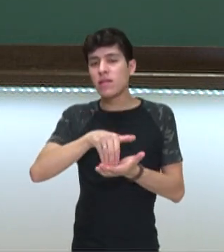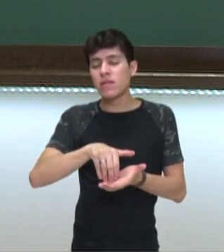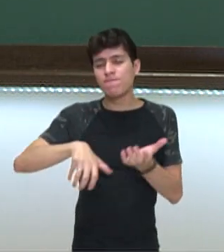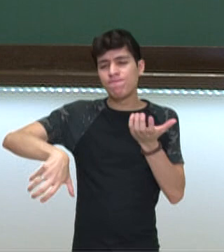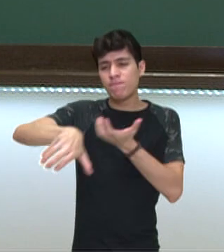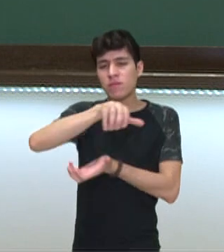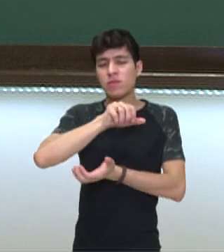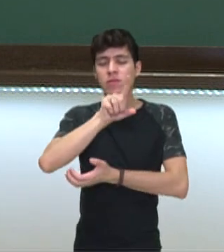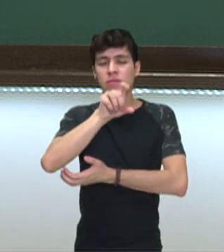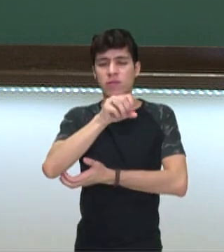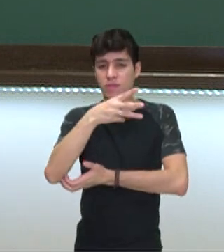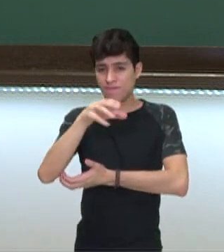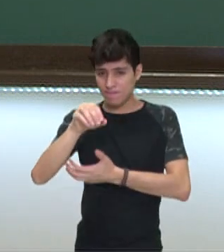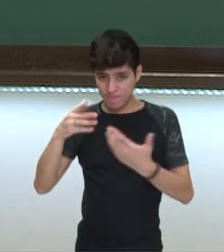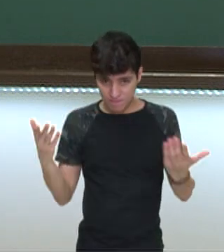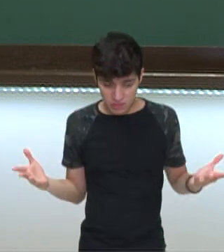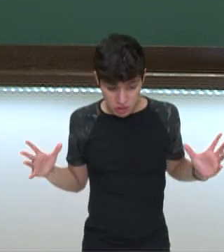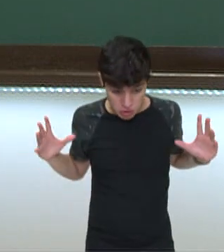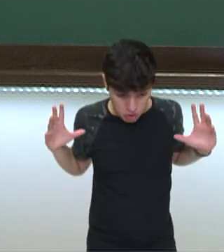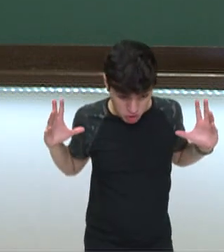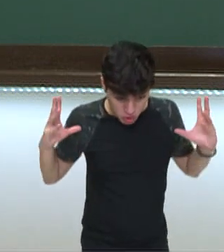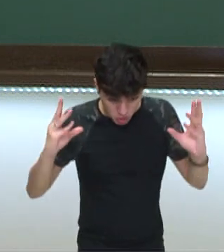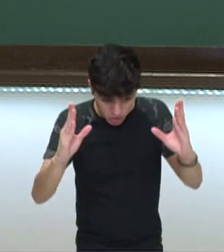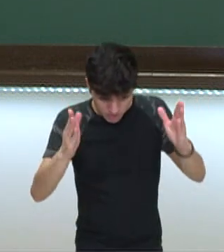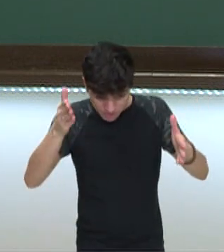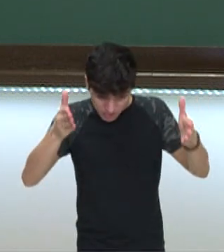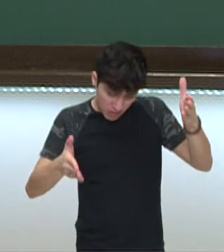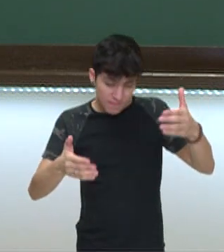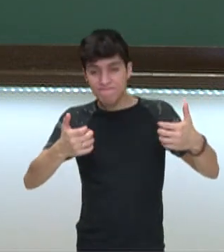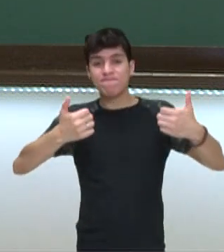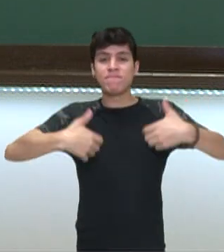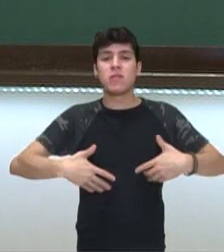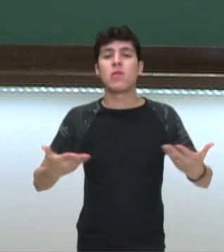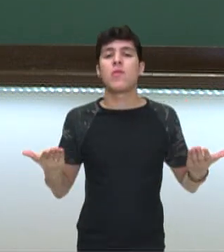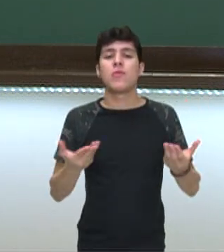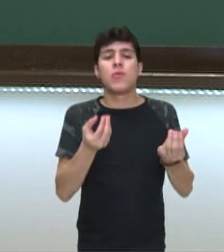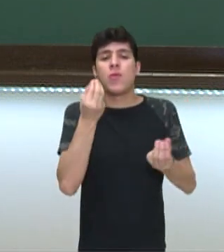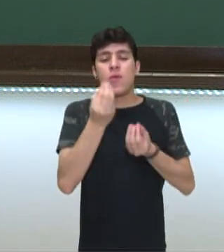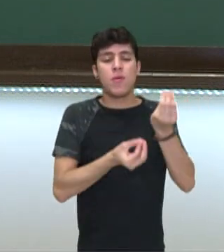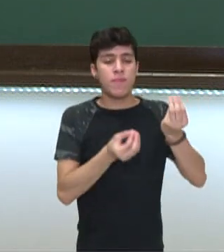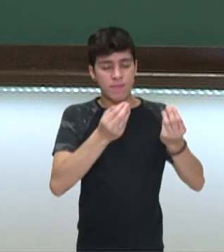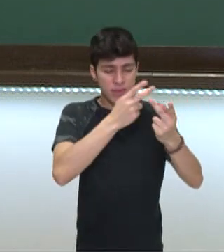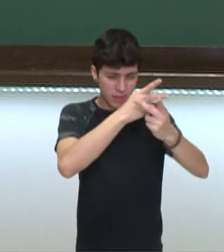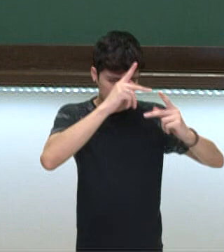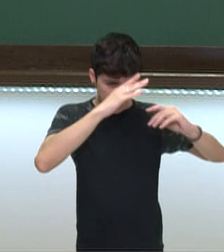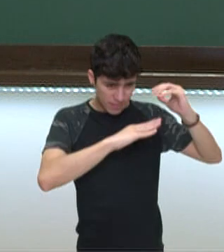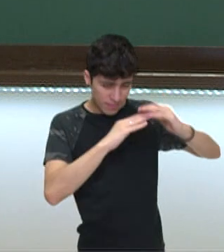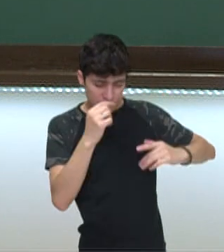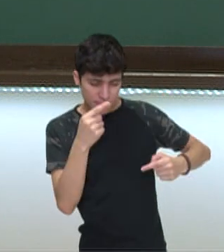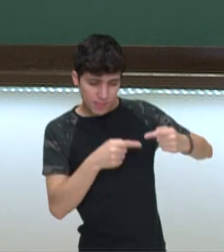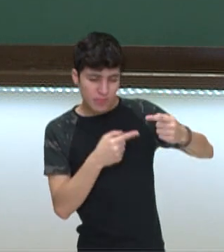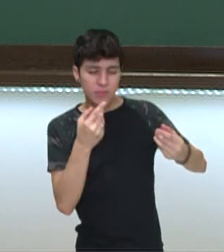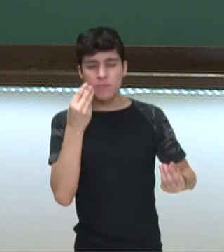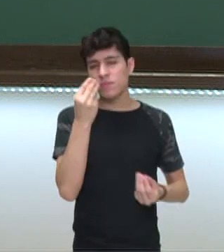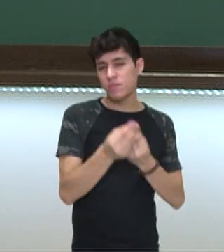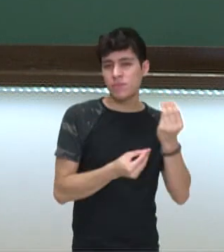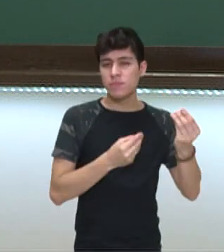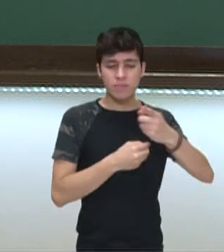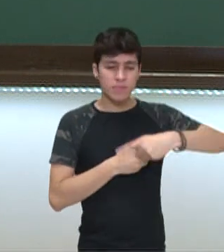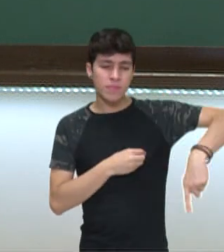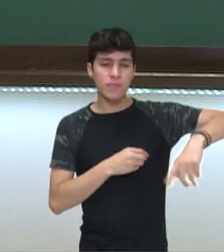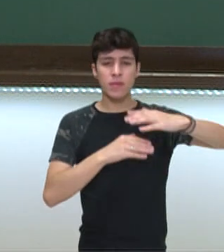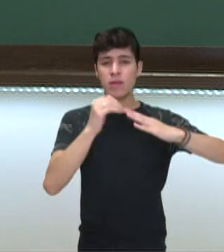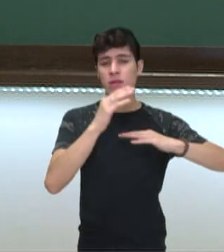de 1930 então toda estrela aí que a gente vai abordar nessa aula sobre como elas práticas políticas como que era as práticas